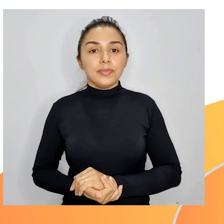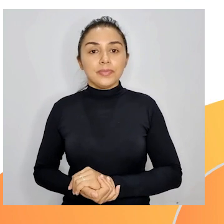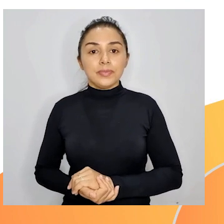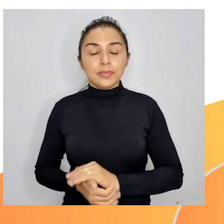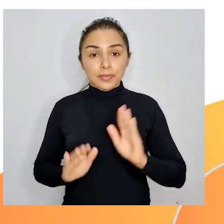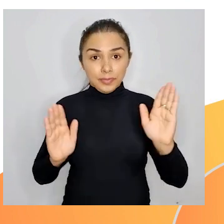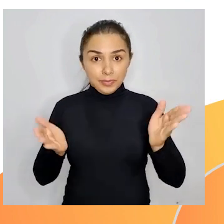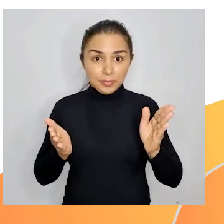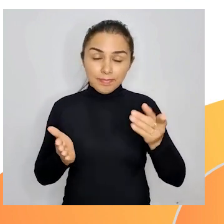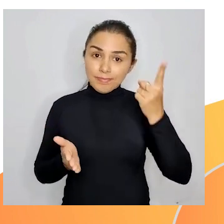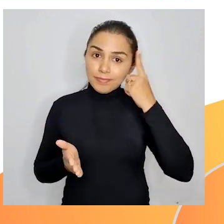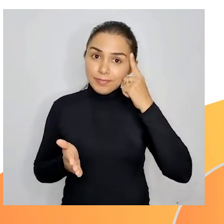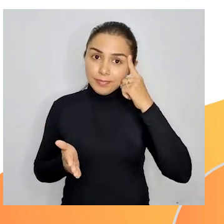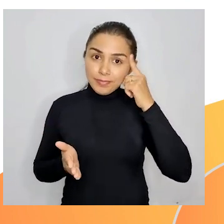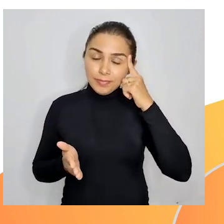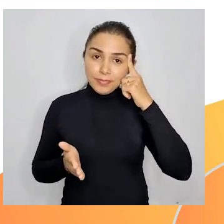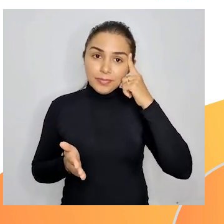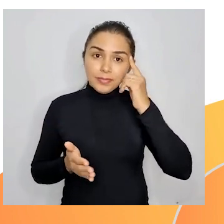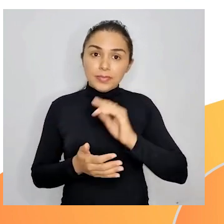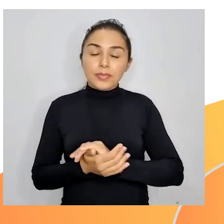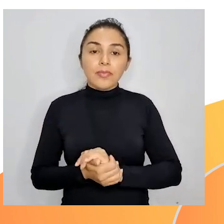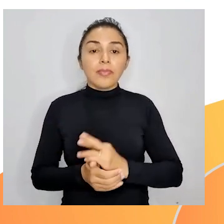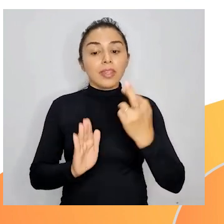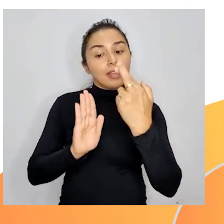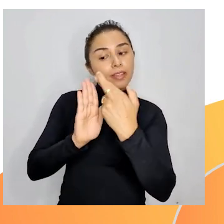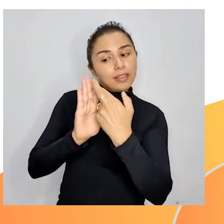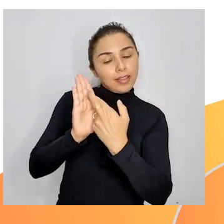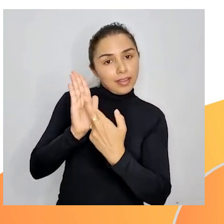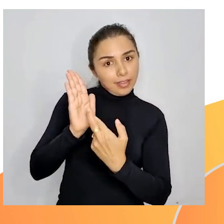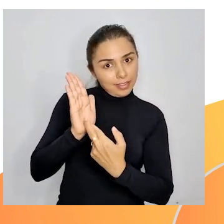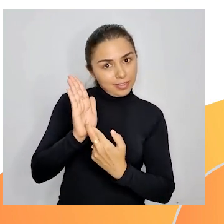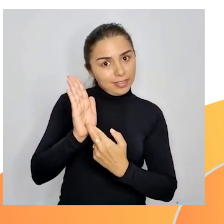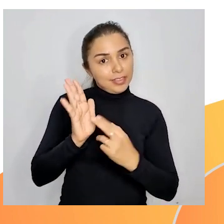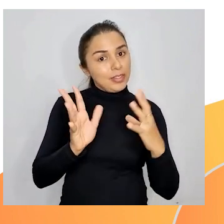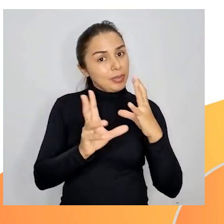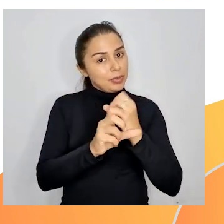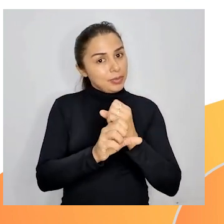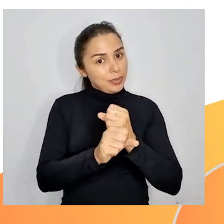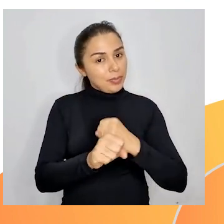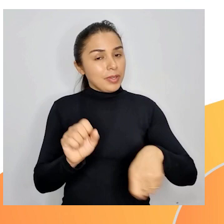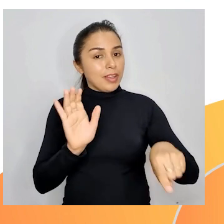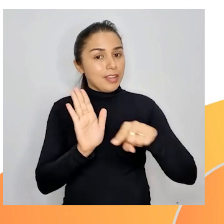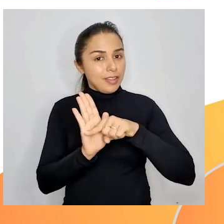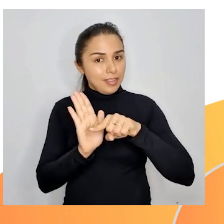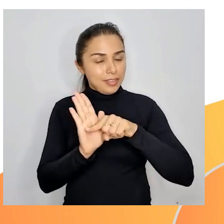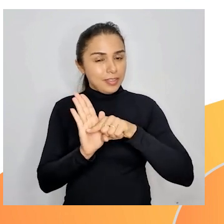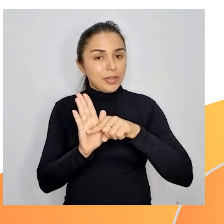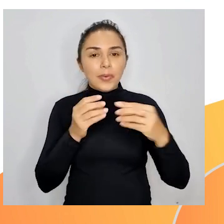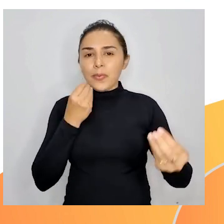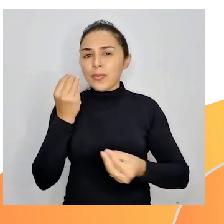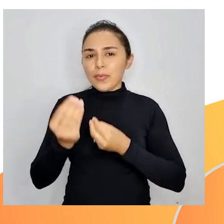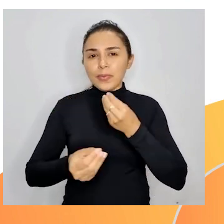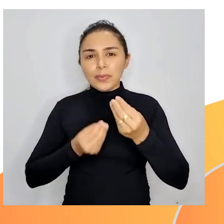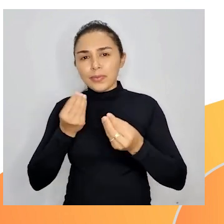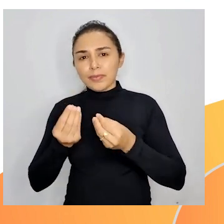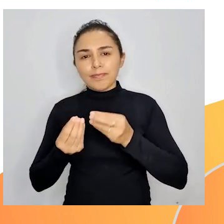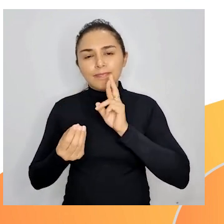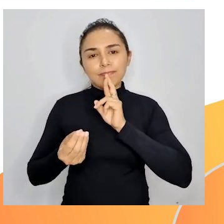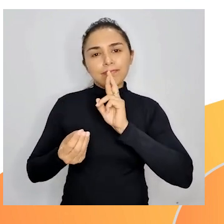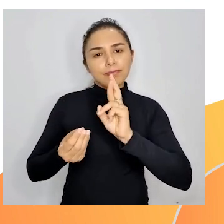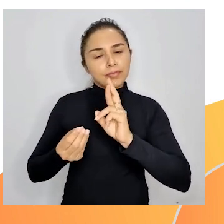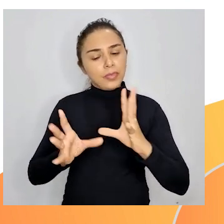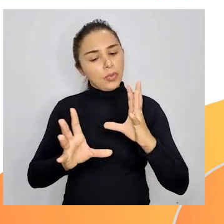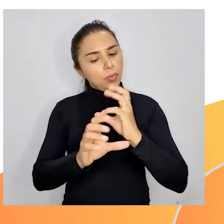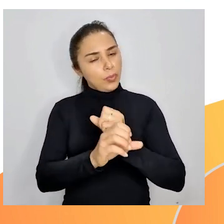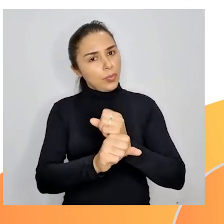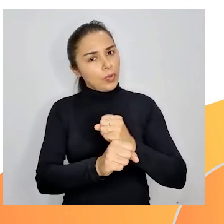então pensar aqui no algoritmo da subtração, ou seja, como a gente resolve uma conta ou como você